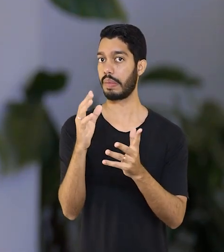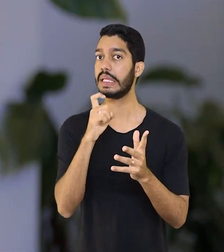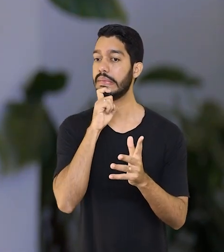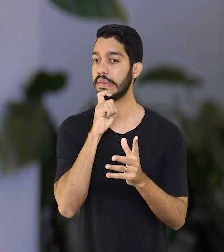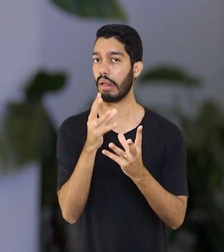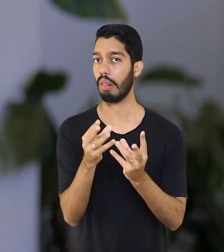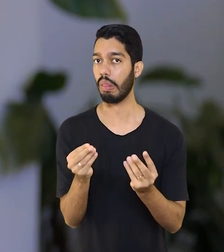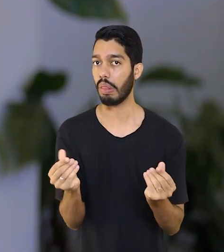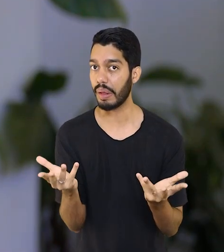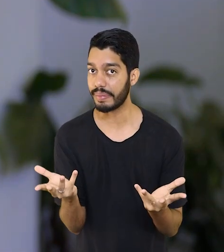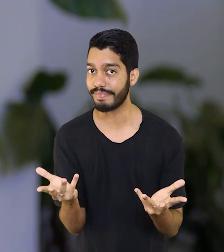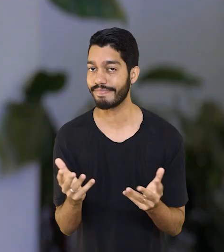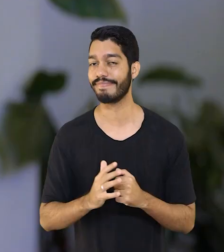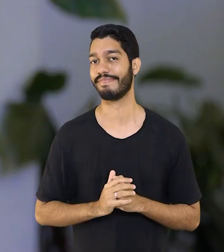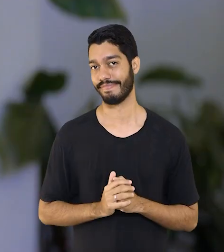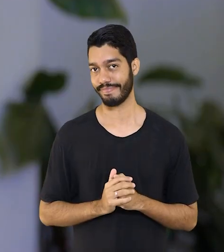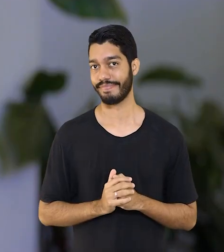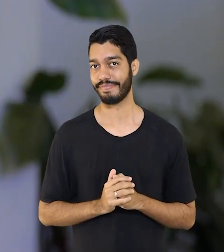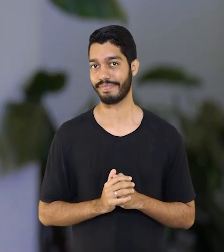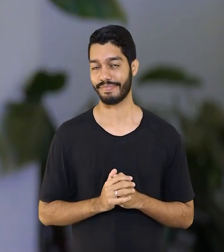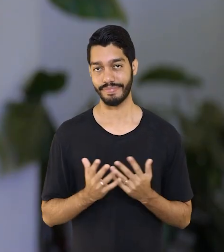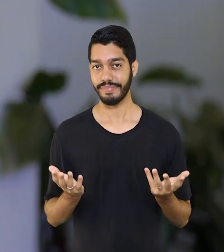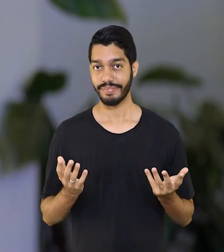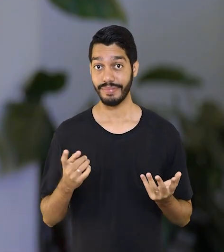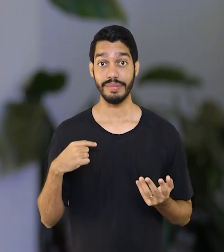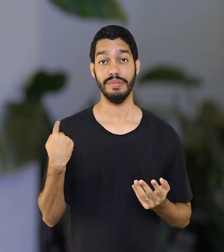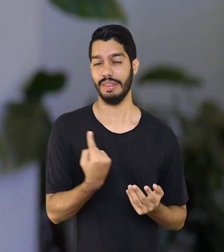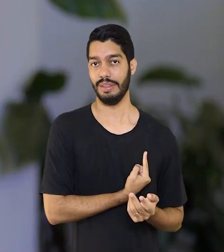estimar convergem para o mesmo resultado, é robusto.